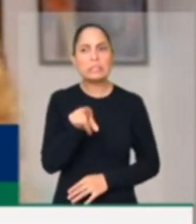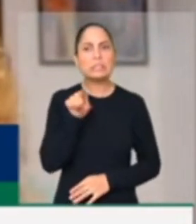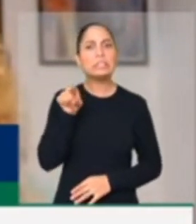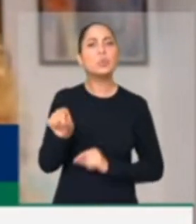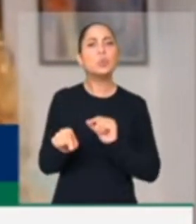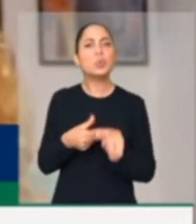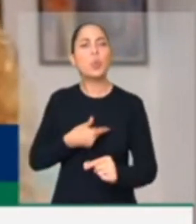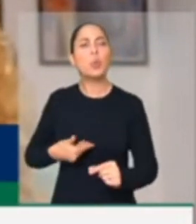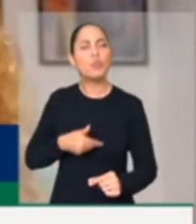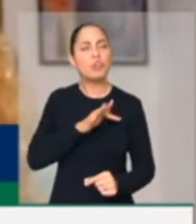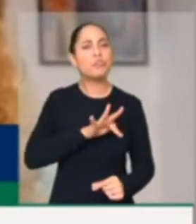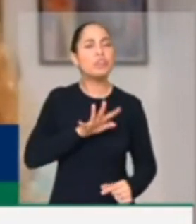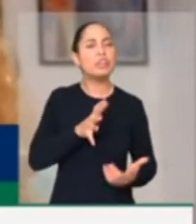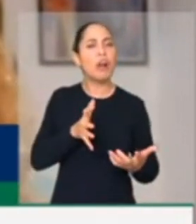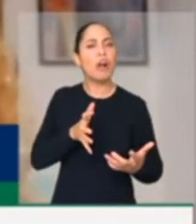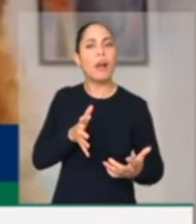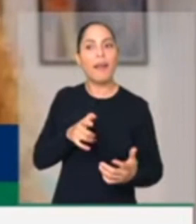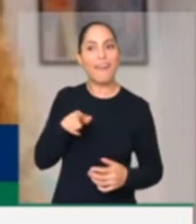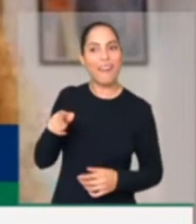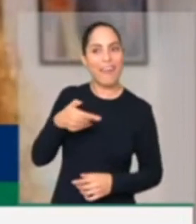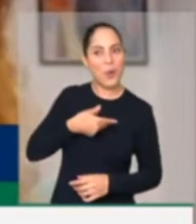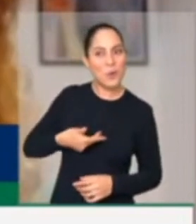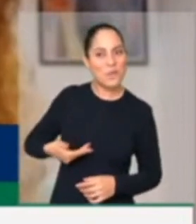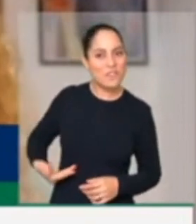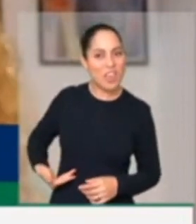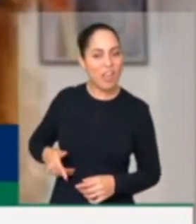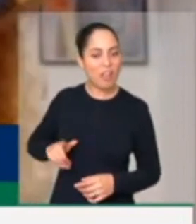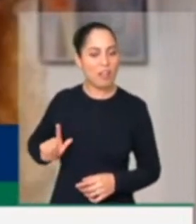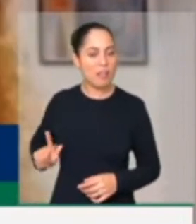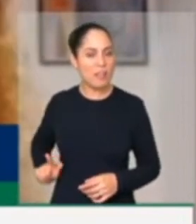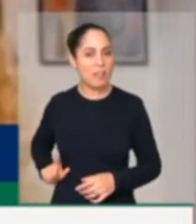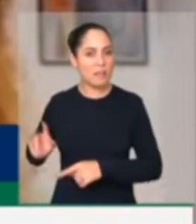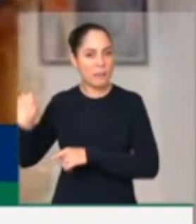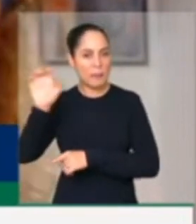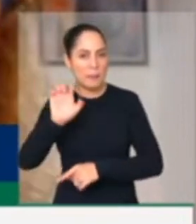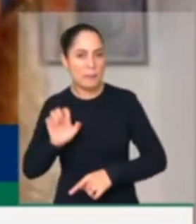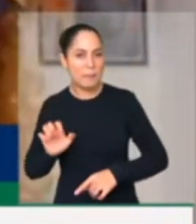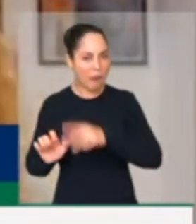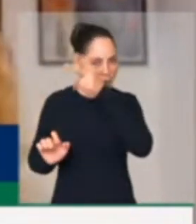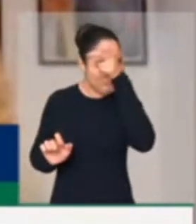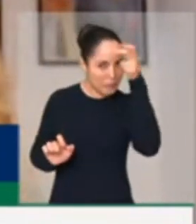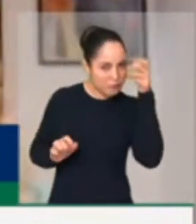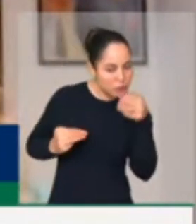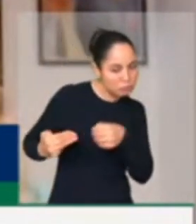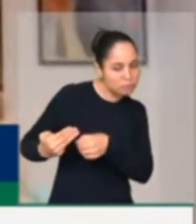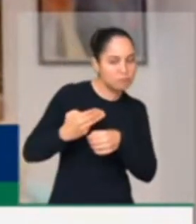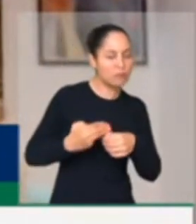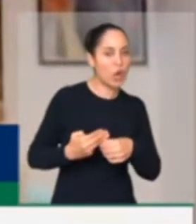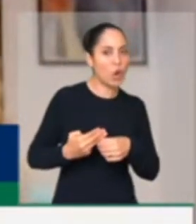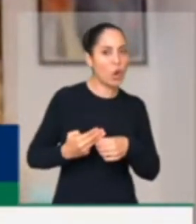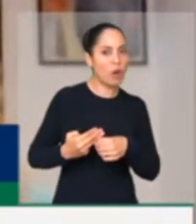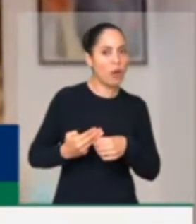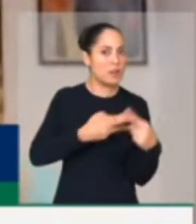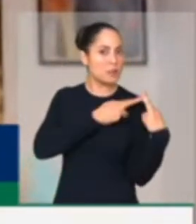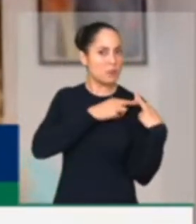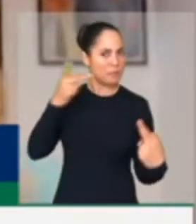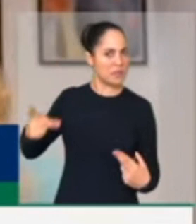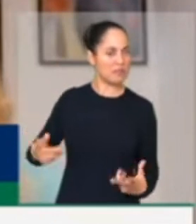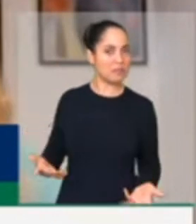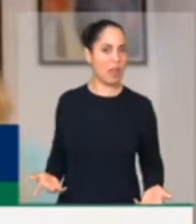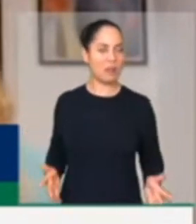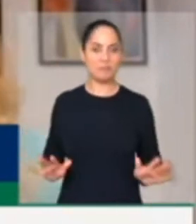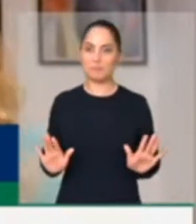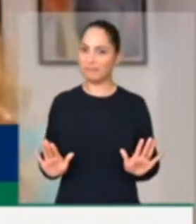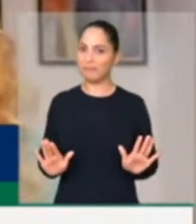o governo continua induzindo medidas de aproximação, de aglomeração em relação à sociedade, e o governo